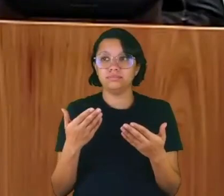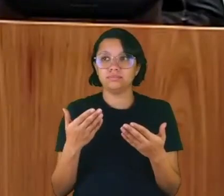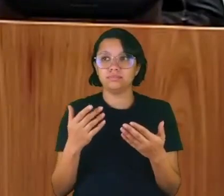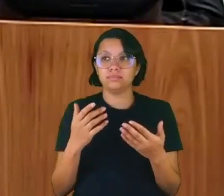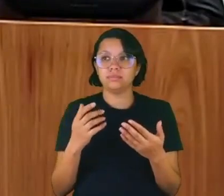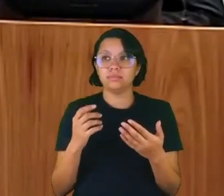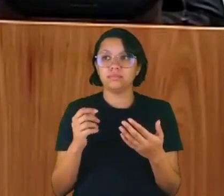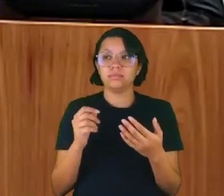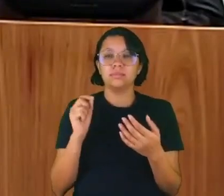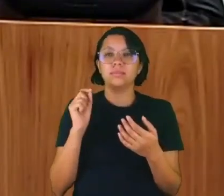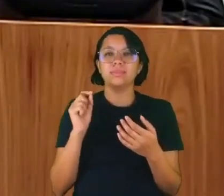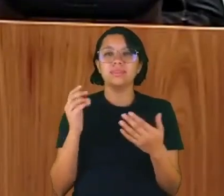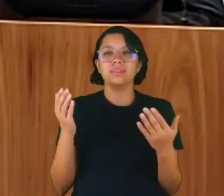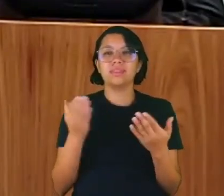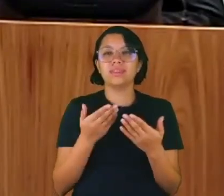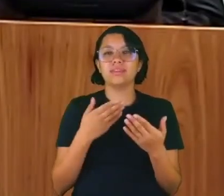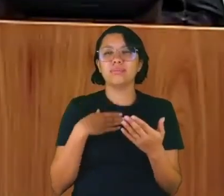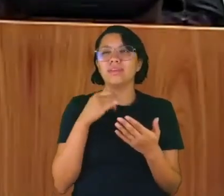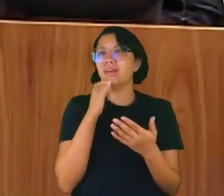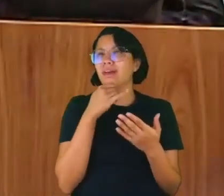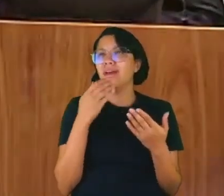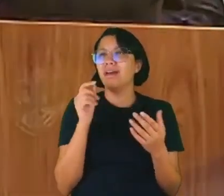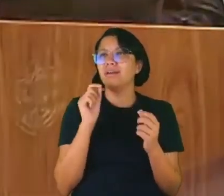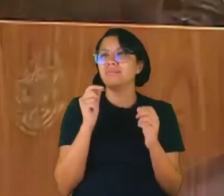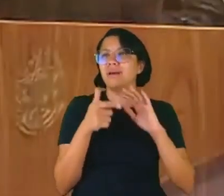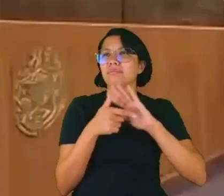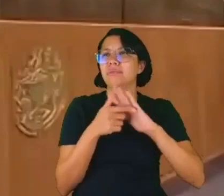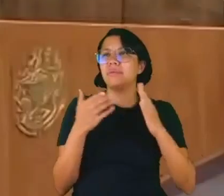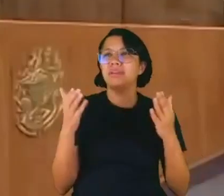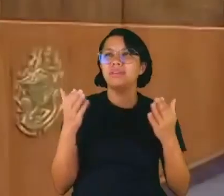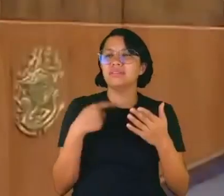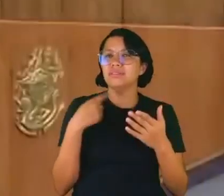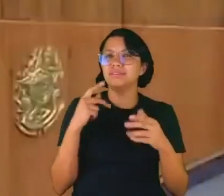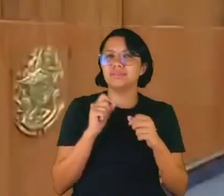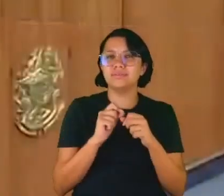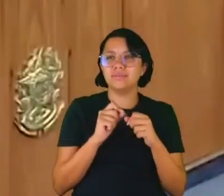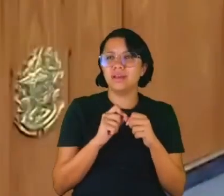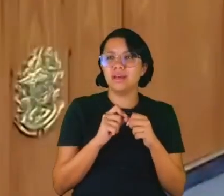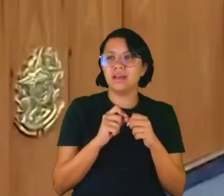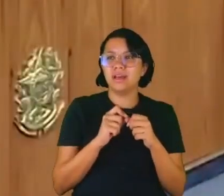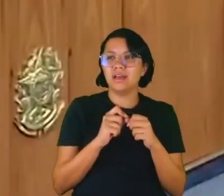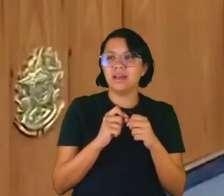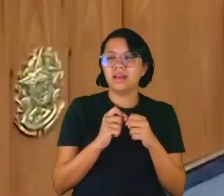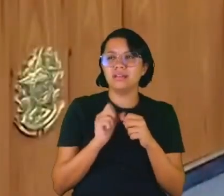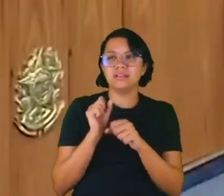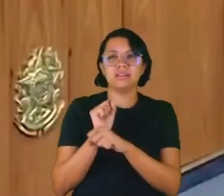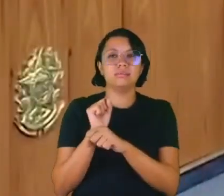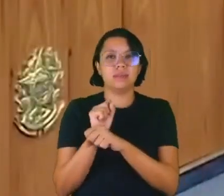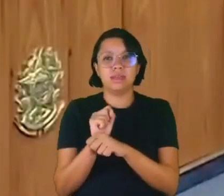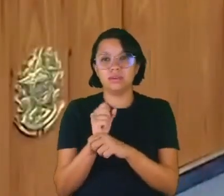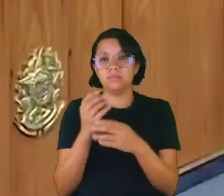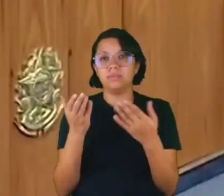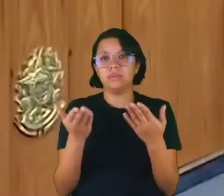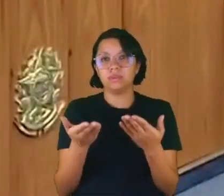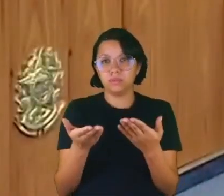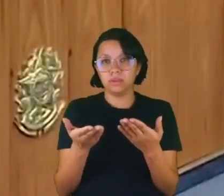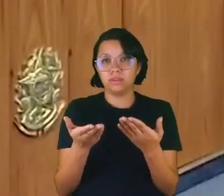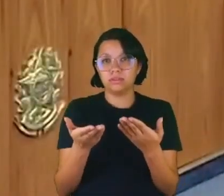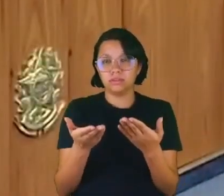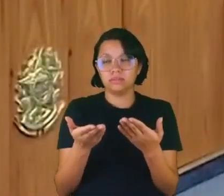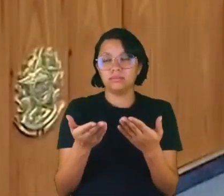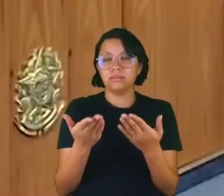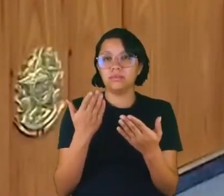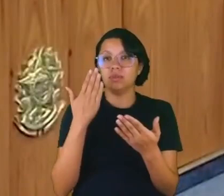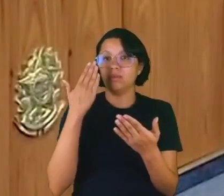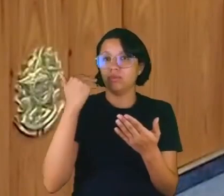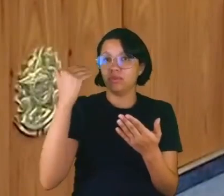E esse é o meu drama. Que papel é esse, né, que nós fazemos? Espero que com a questão da relevância,